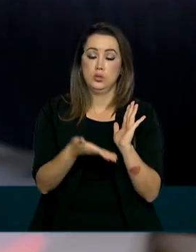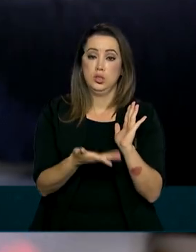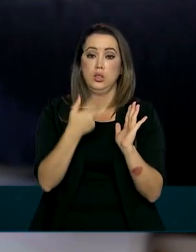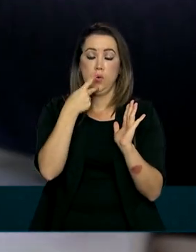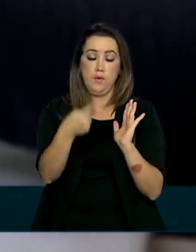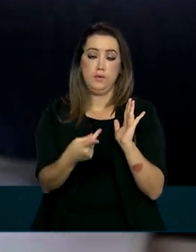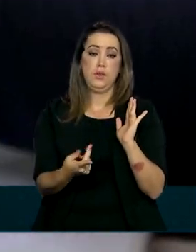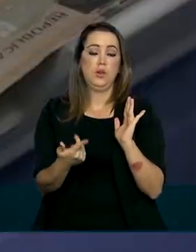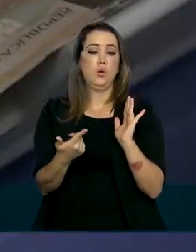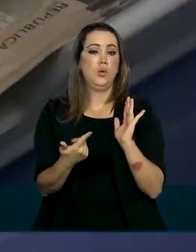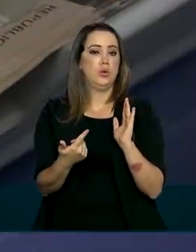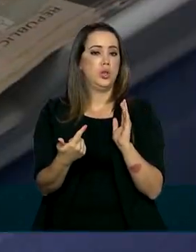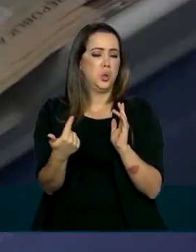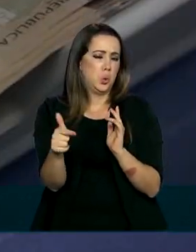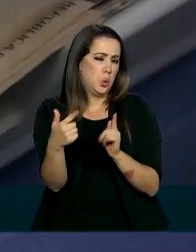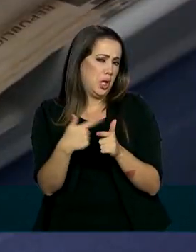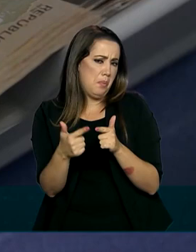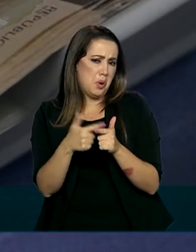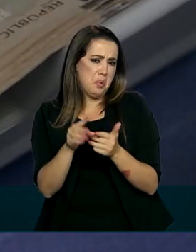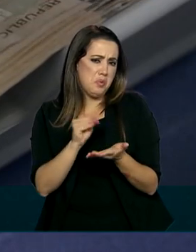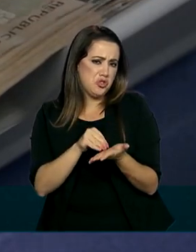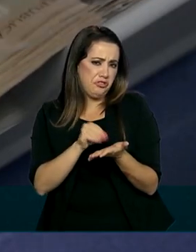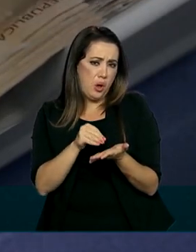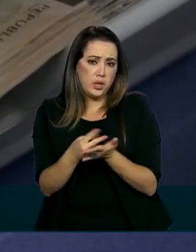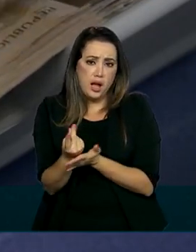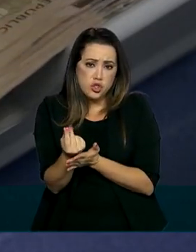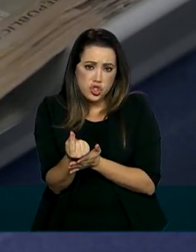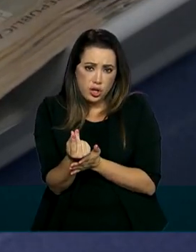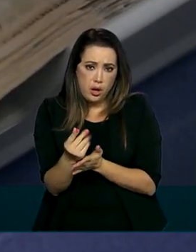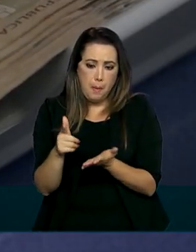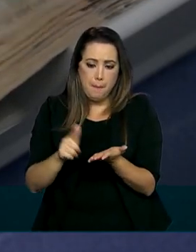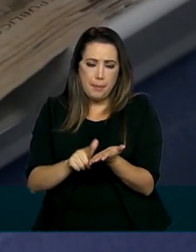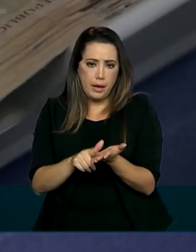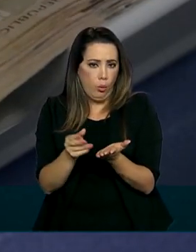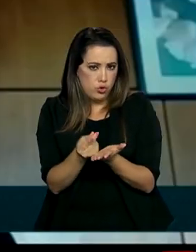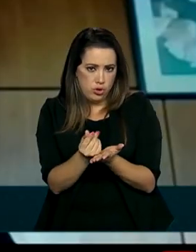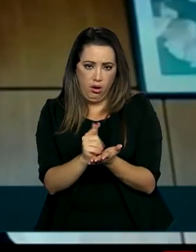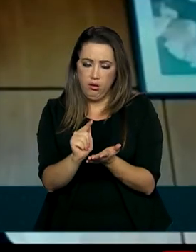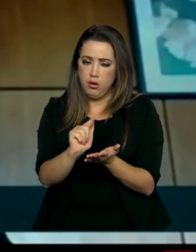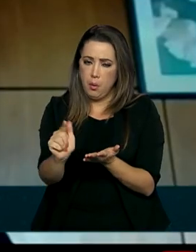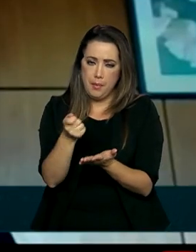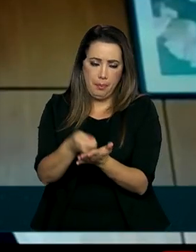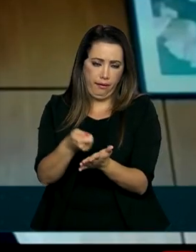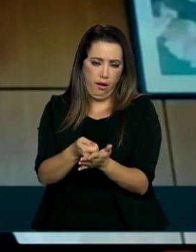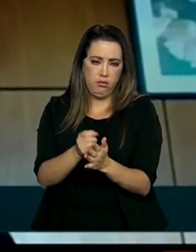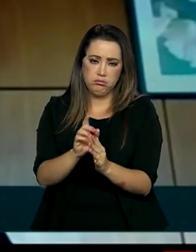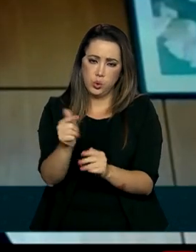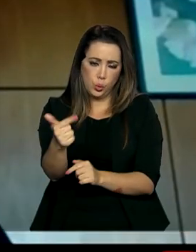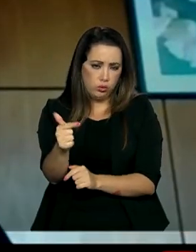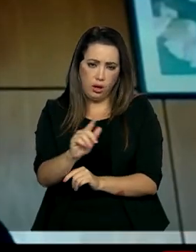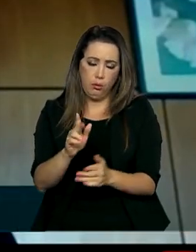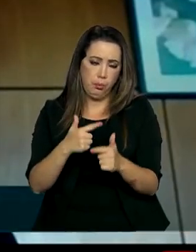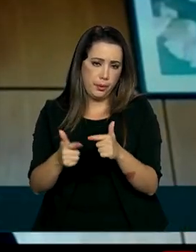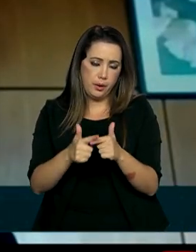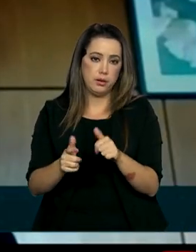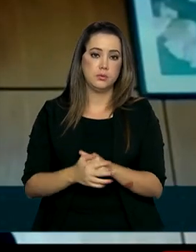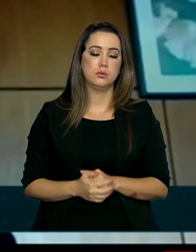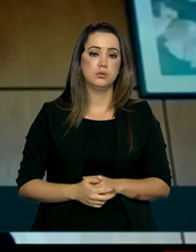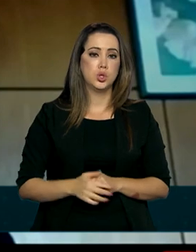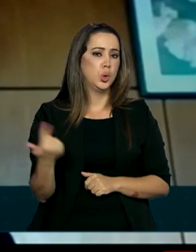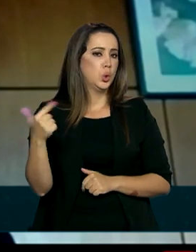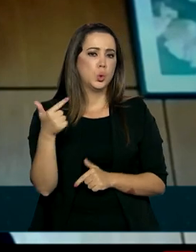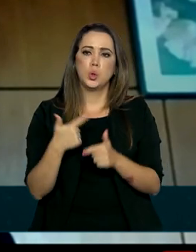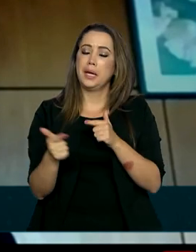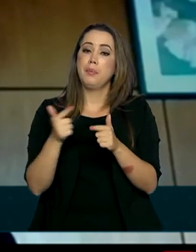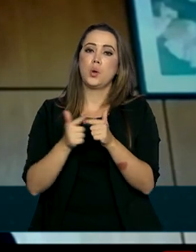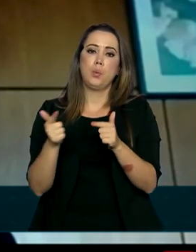adiantou que não vai faltar dinheiro em espécie para pagar o auxílio emergencial. Não existe problema de falta de dinheiro em nenhum ATM, em